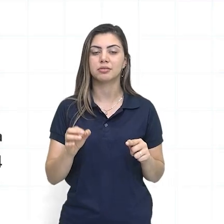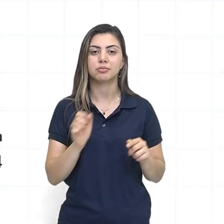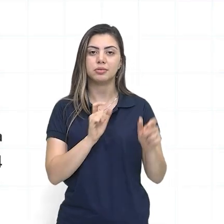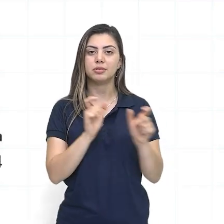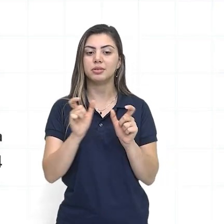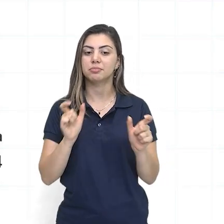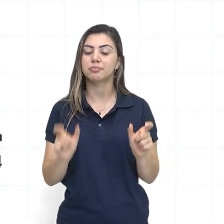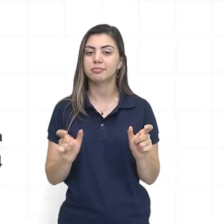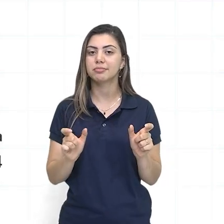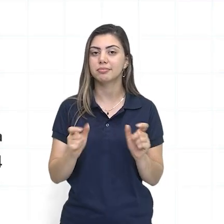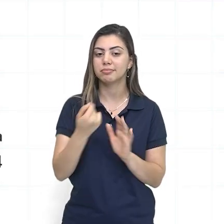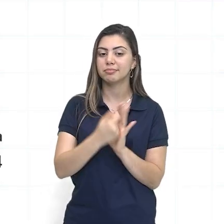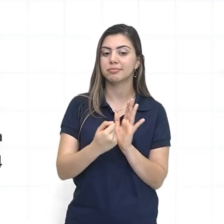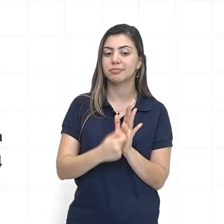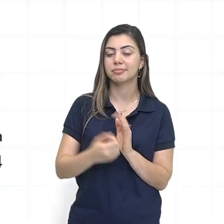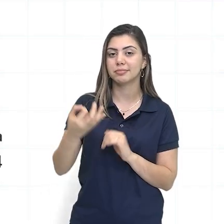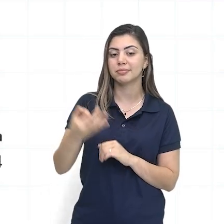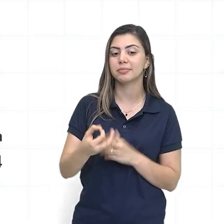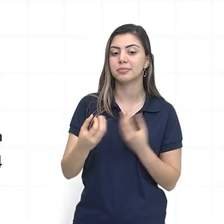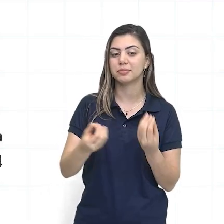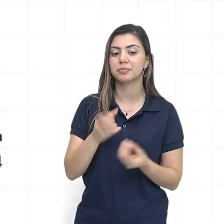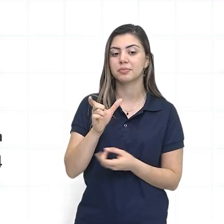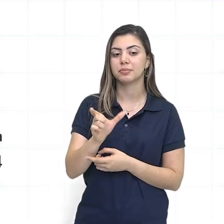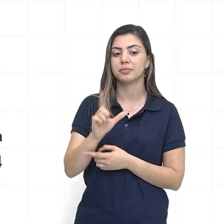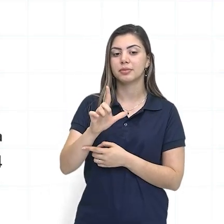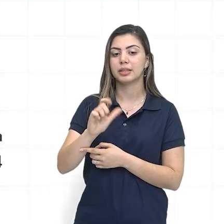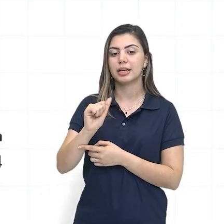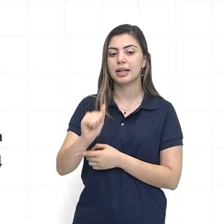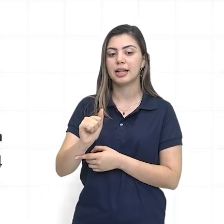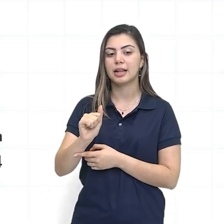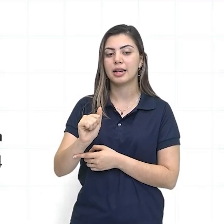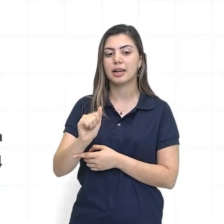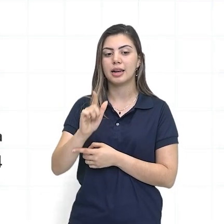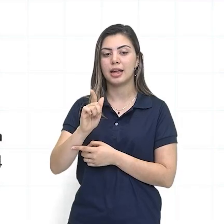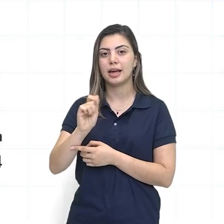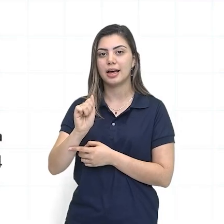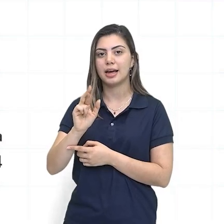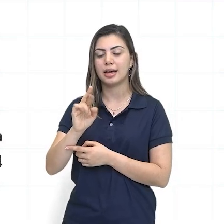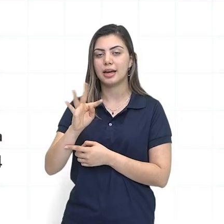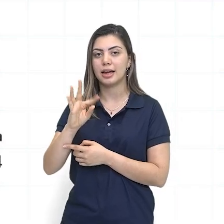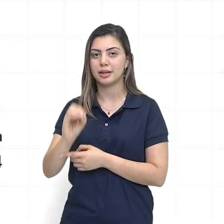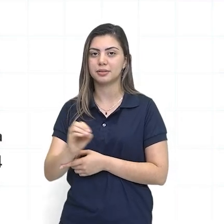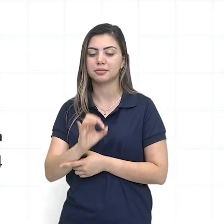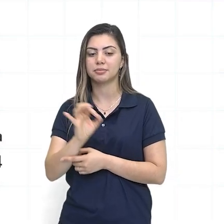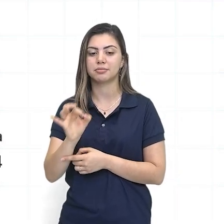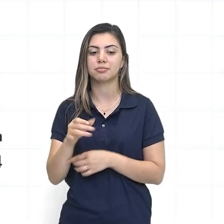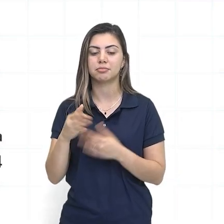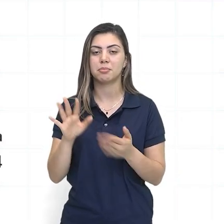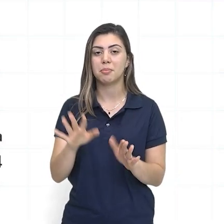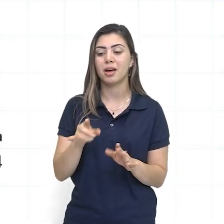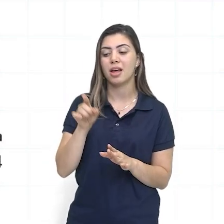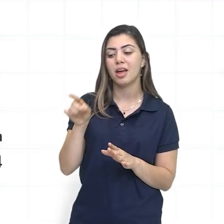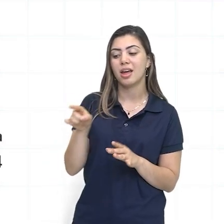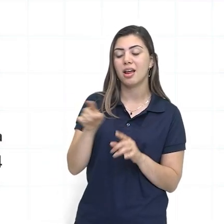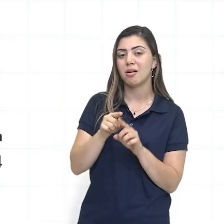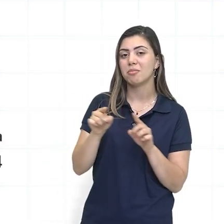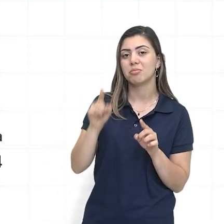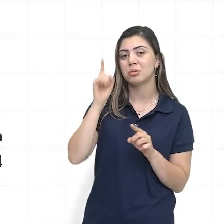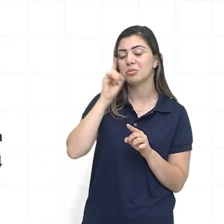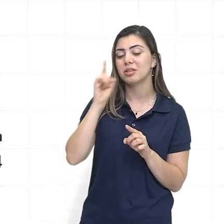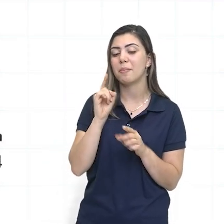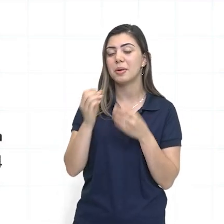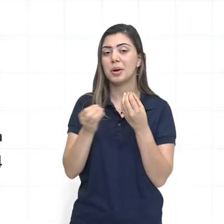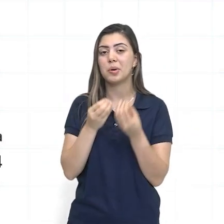das palavras, a palavra é lagarto, né? E aí o compadre com certeza não sabia como é que escrevia